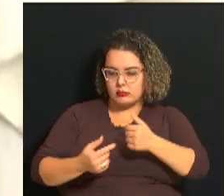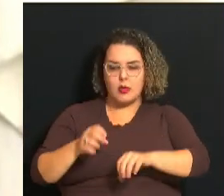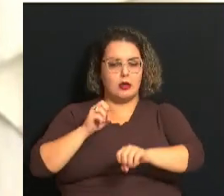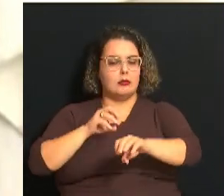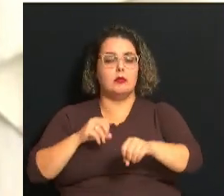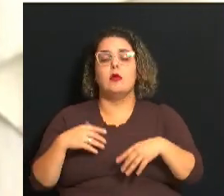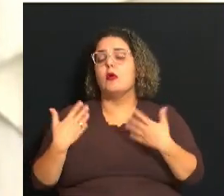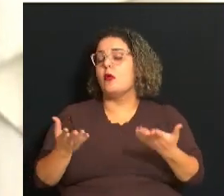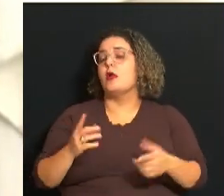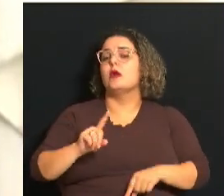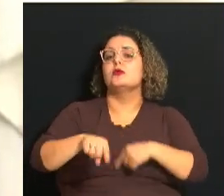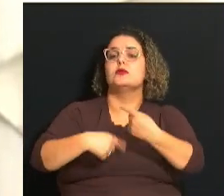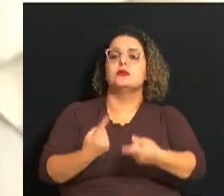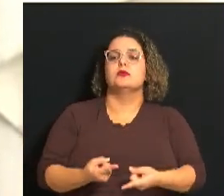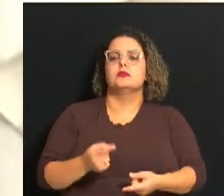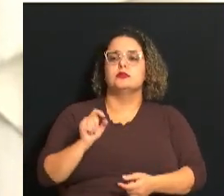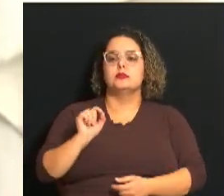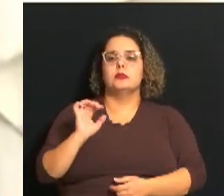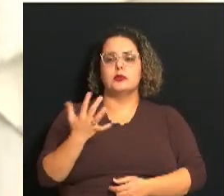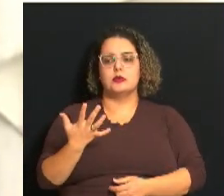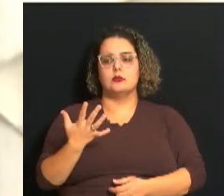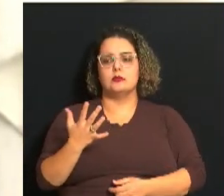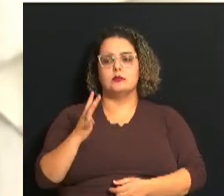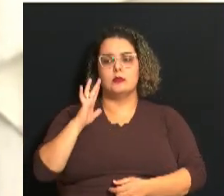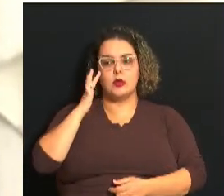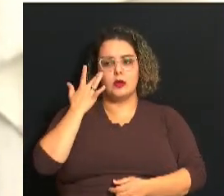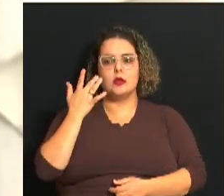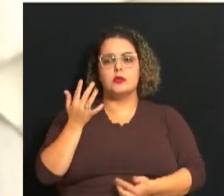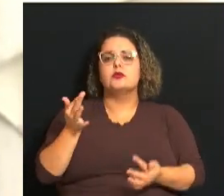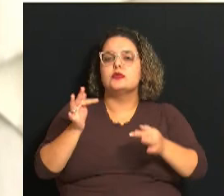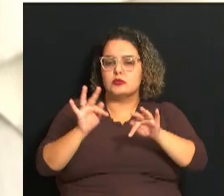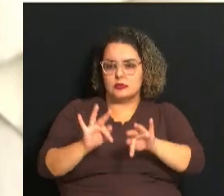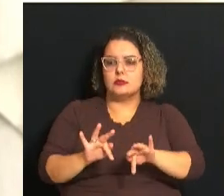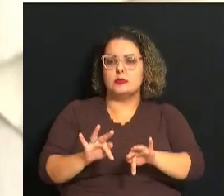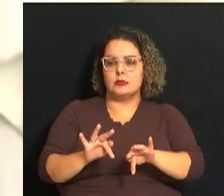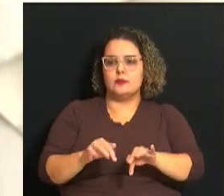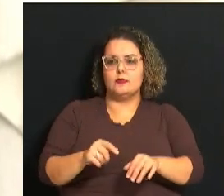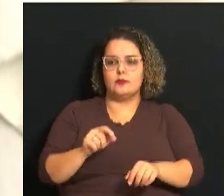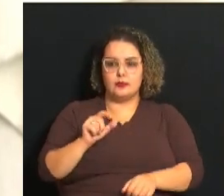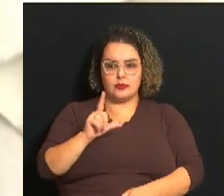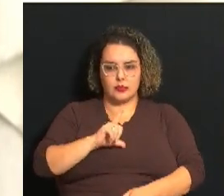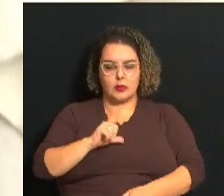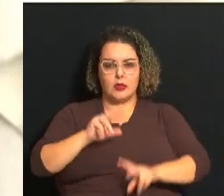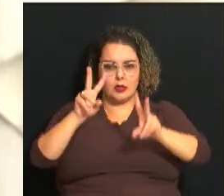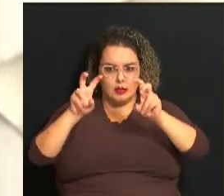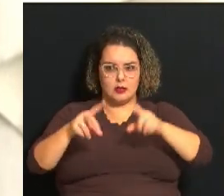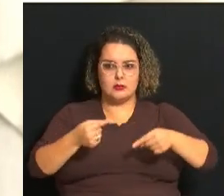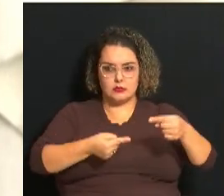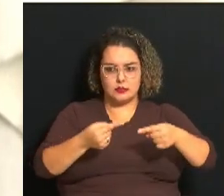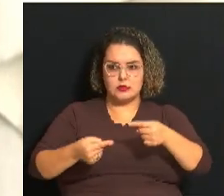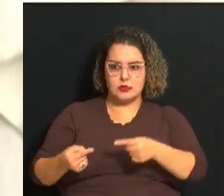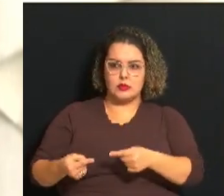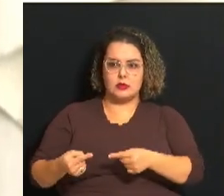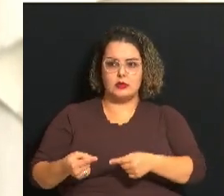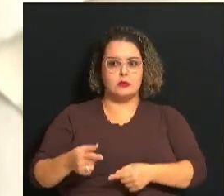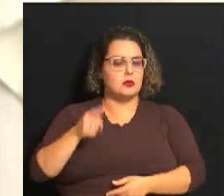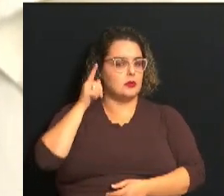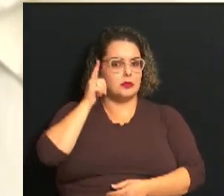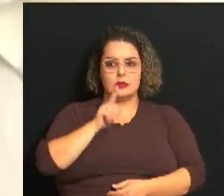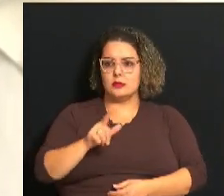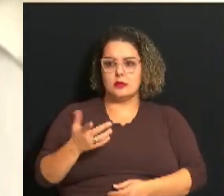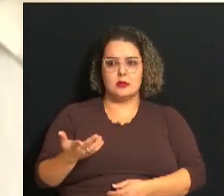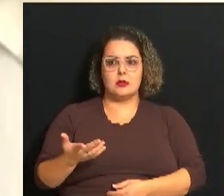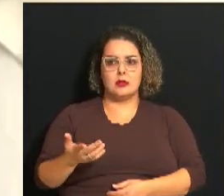quais são os próximos passos o macho que a gente já vai estar finalizando né Tem alguns temas que a gente quer discutir que nós nós não conseguimos